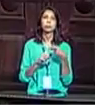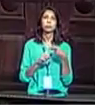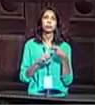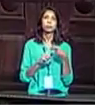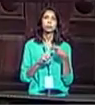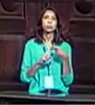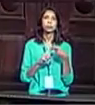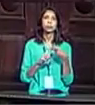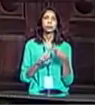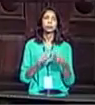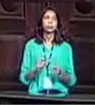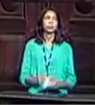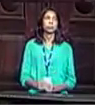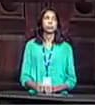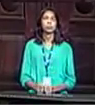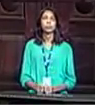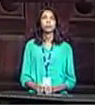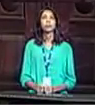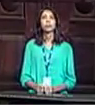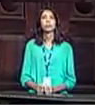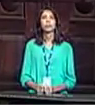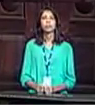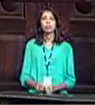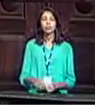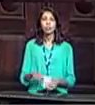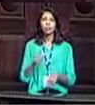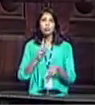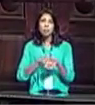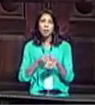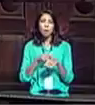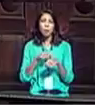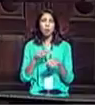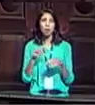e vou, durante as votações,